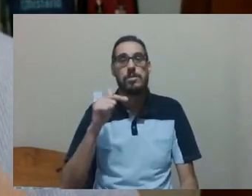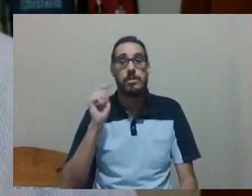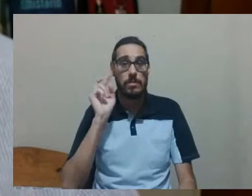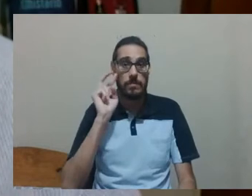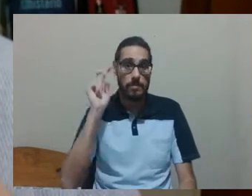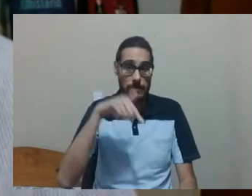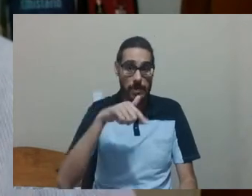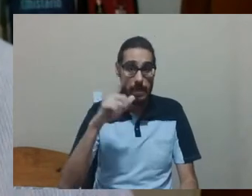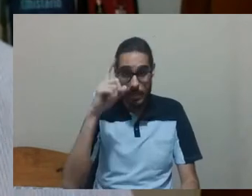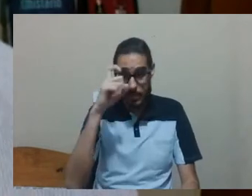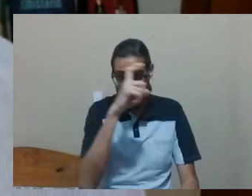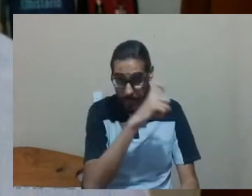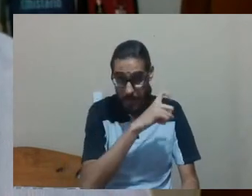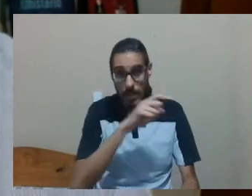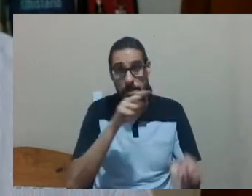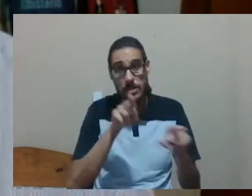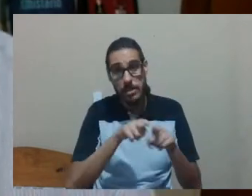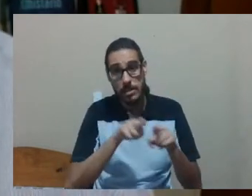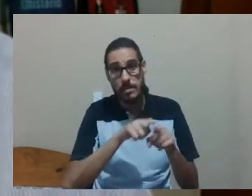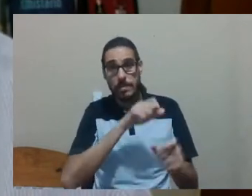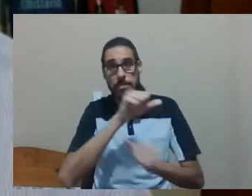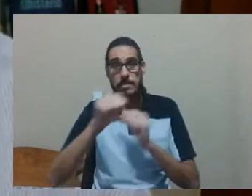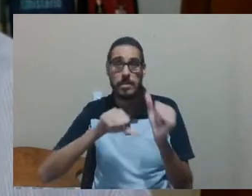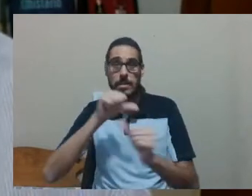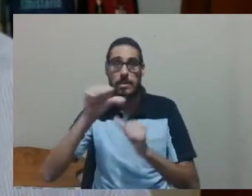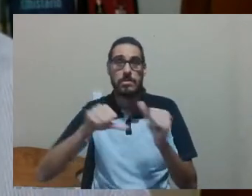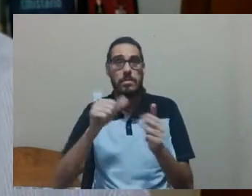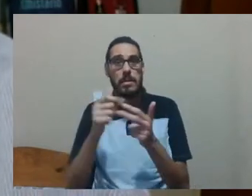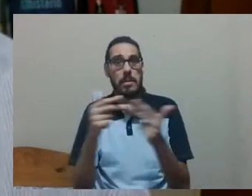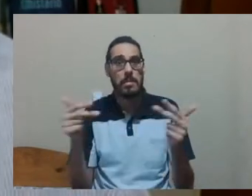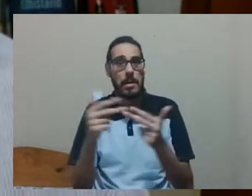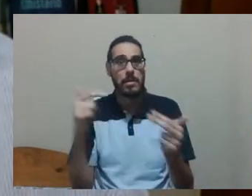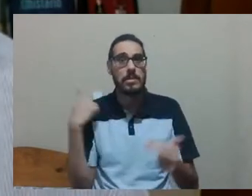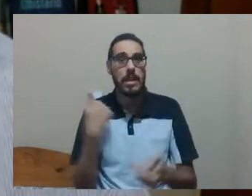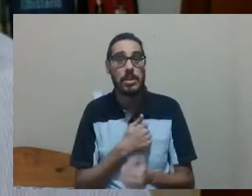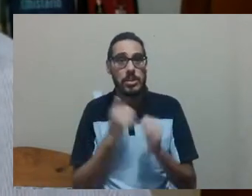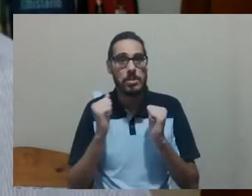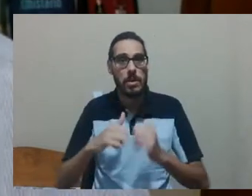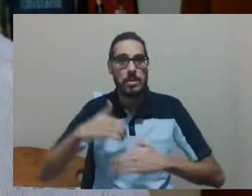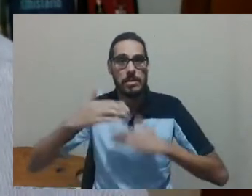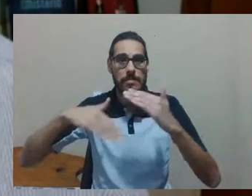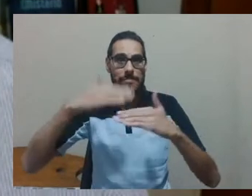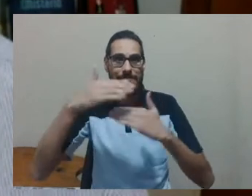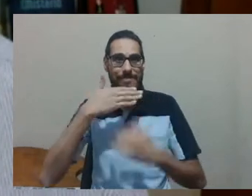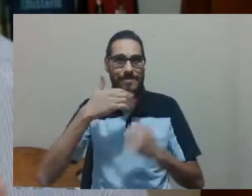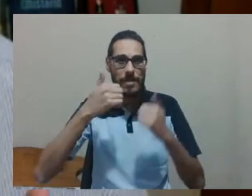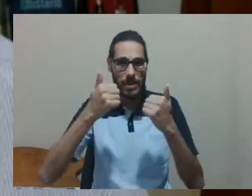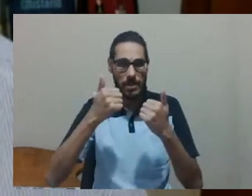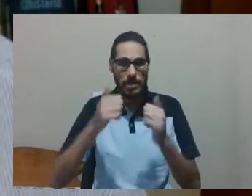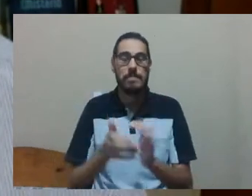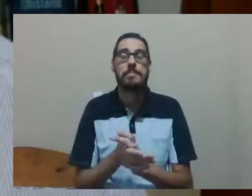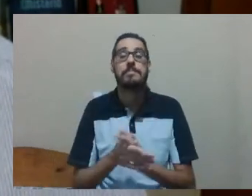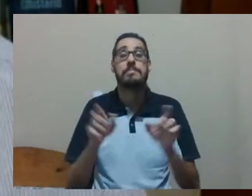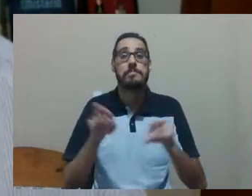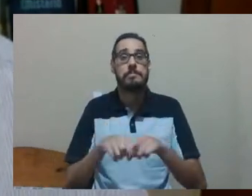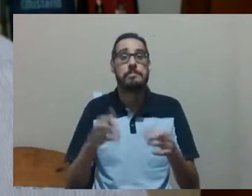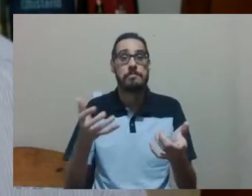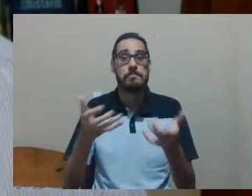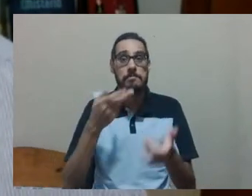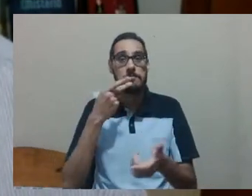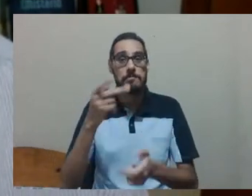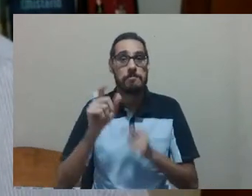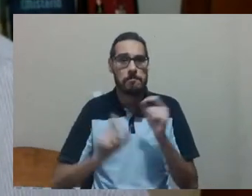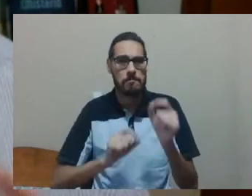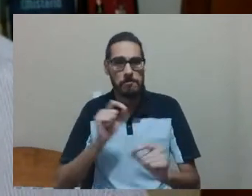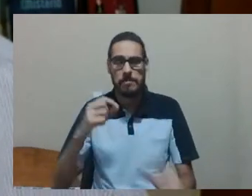e fazer com que ela se transforme em algo que possamos avançar melhor. Eu gostaria também de dizer que é muito